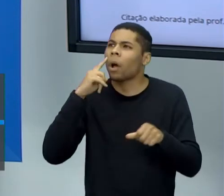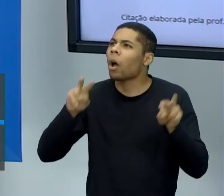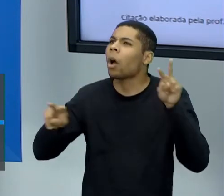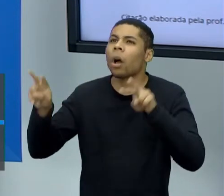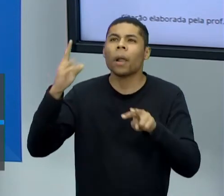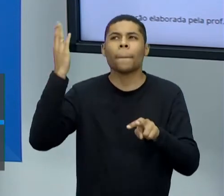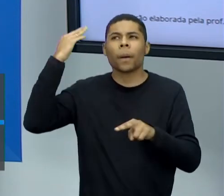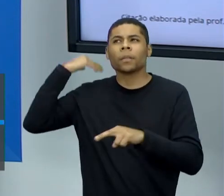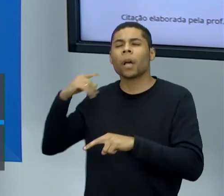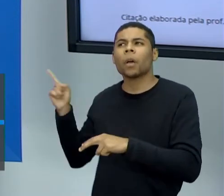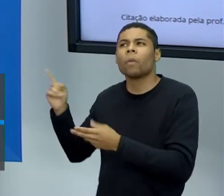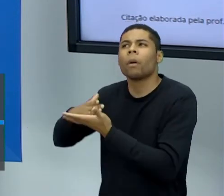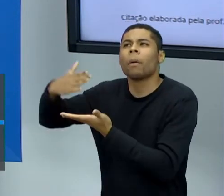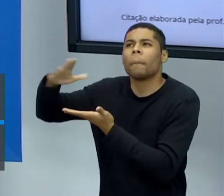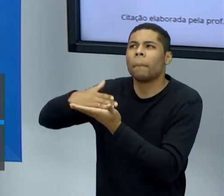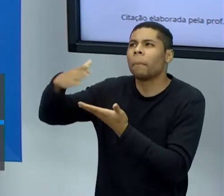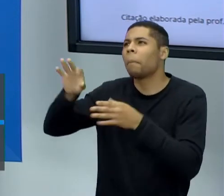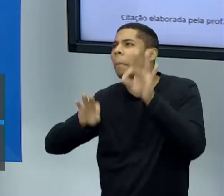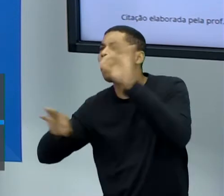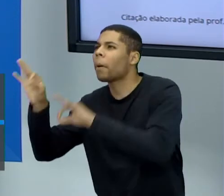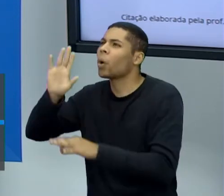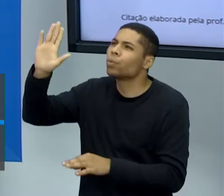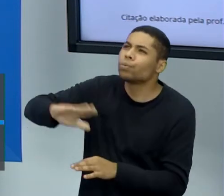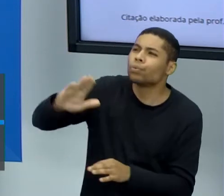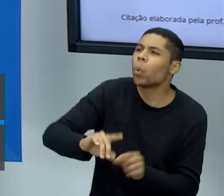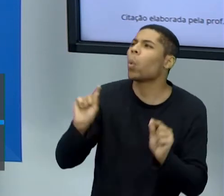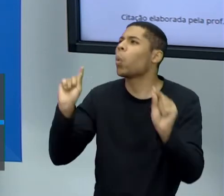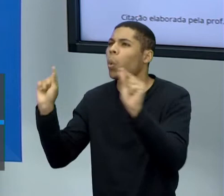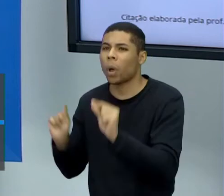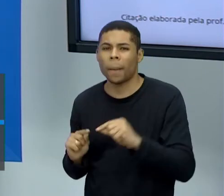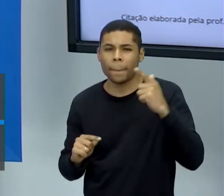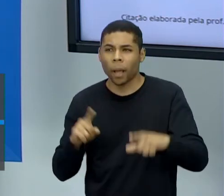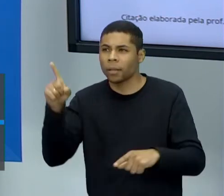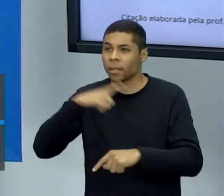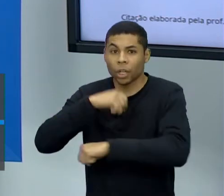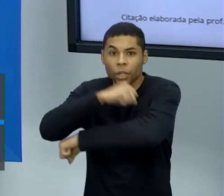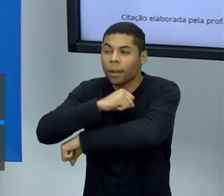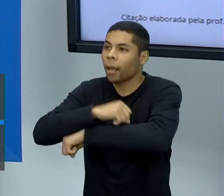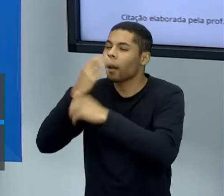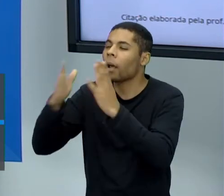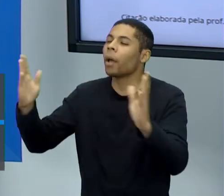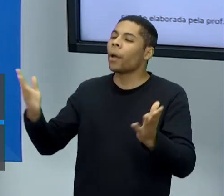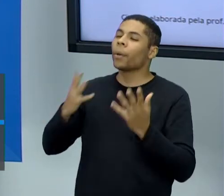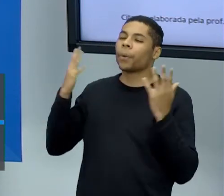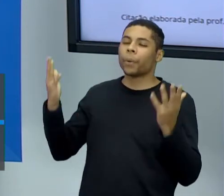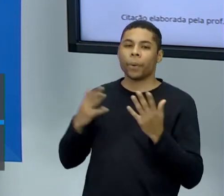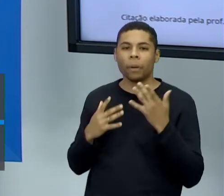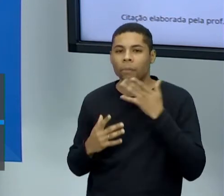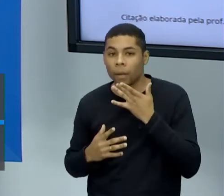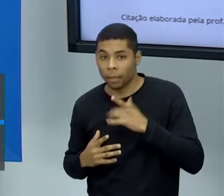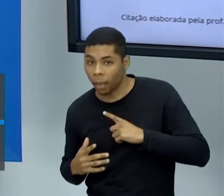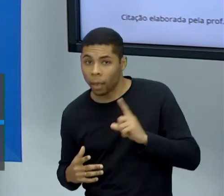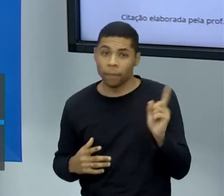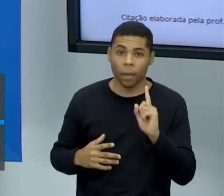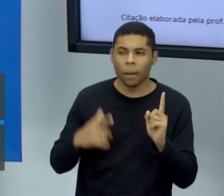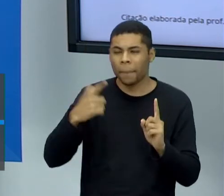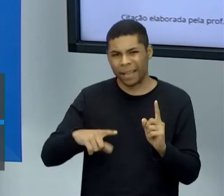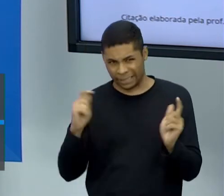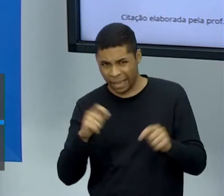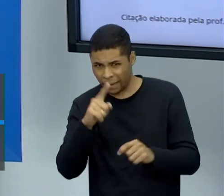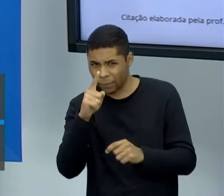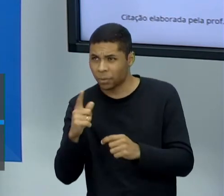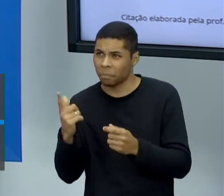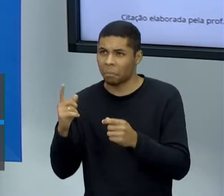casa, né? Se você pode colocar janelas maiores para ventilação, se tem condições ali de colocar um